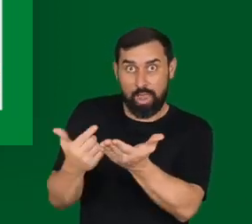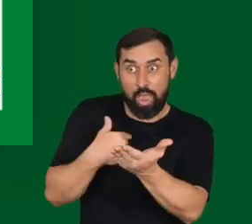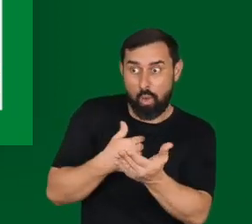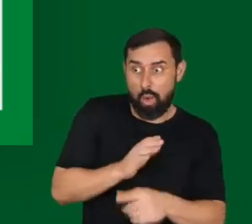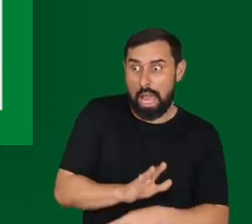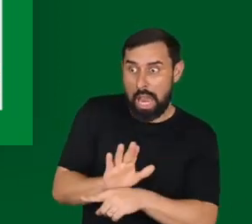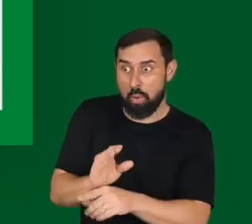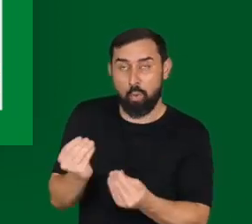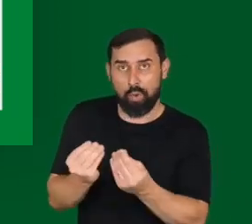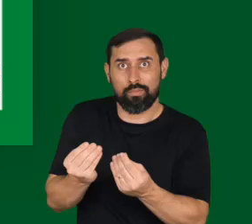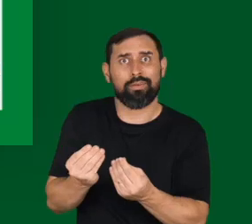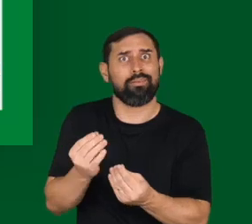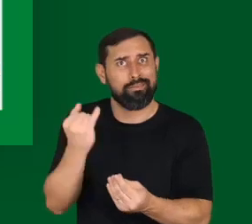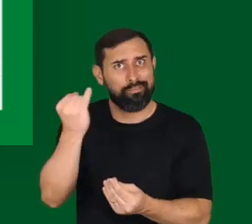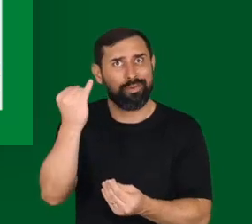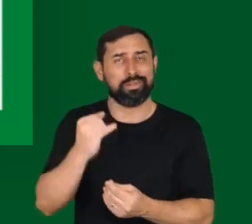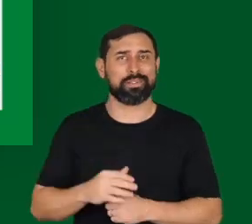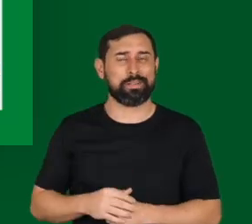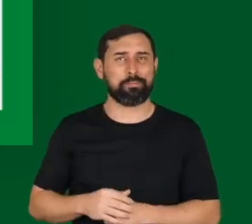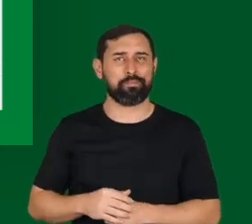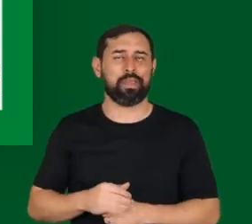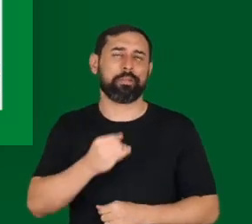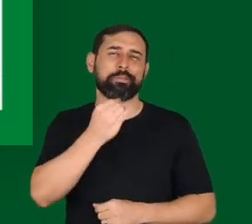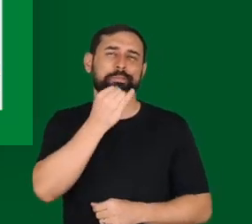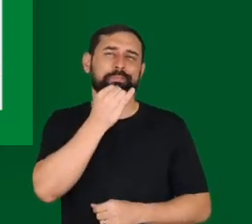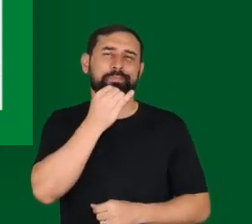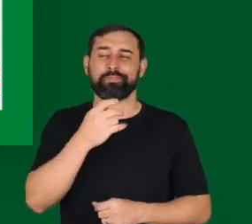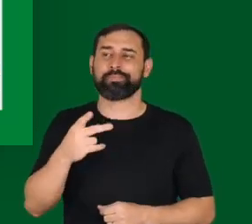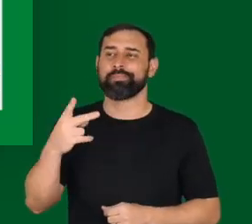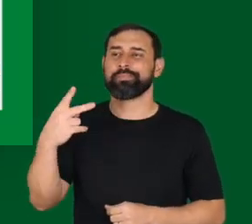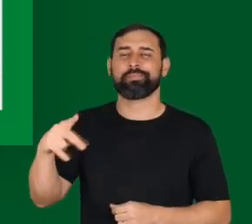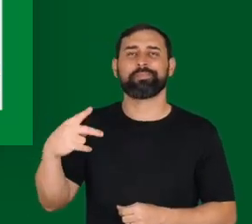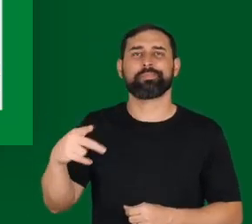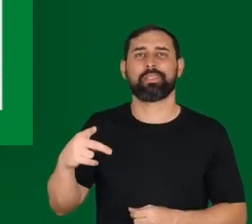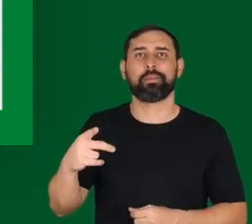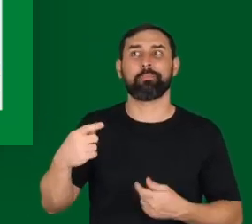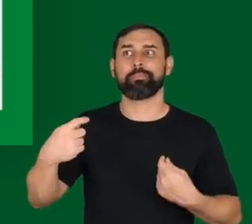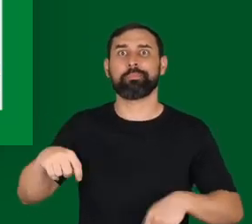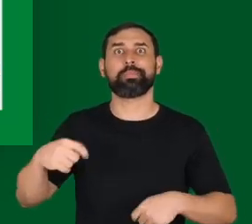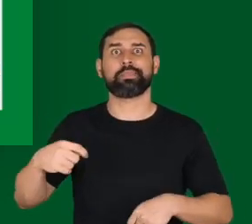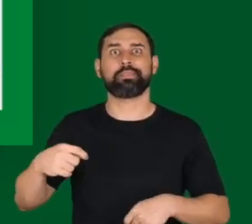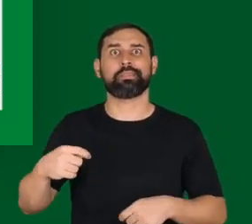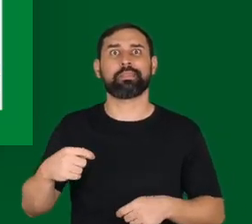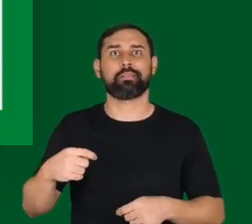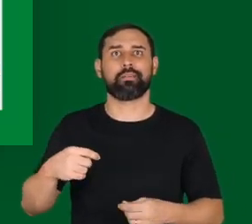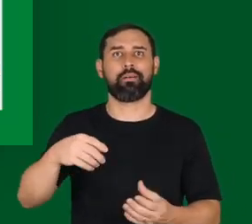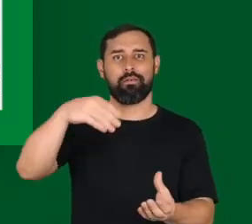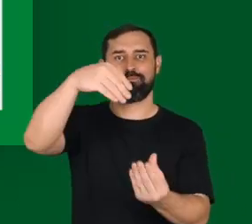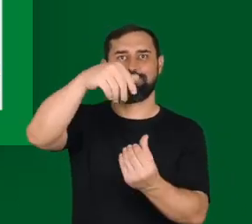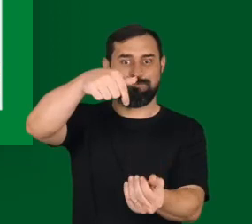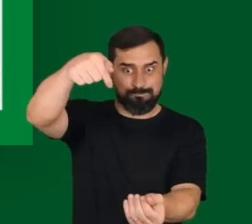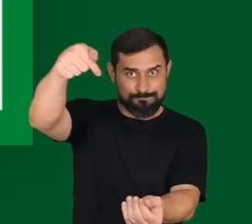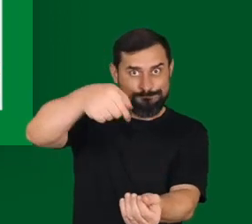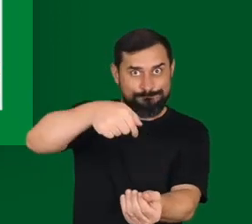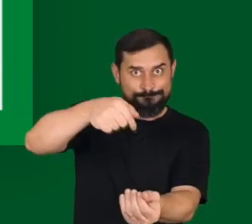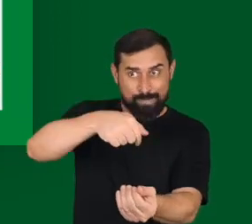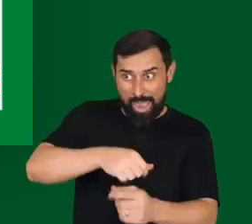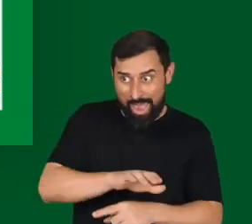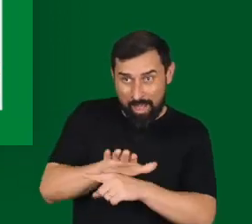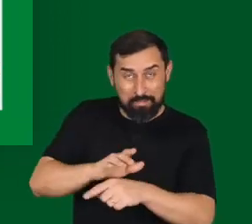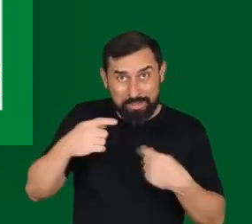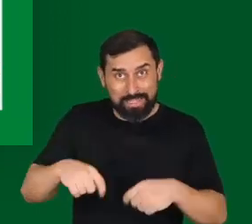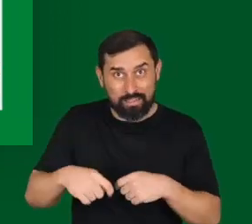é baseado no peso? Inclusive, a volemia, se a gente pensar em fazer